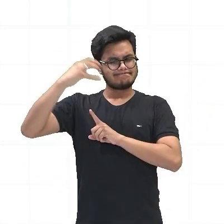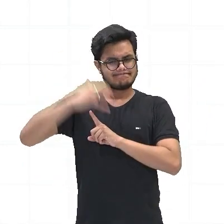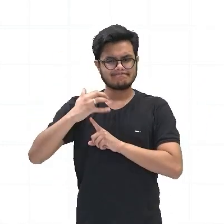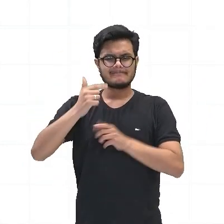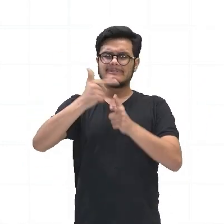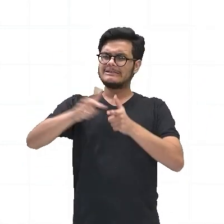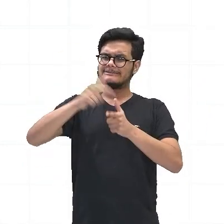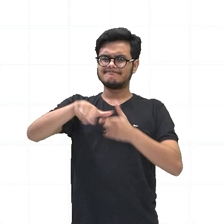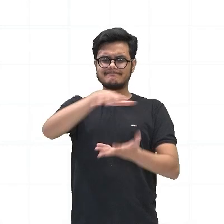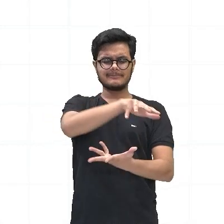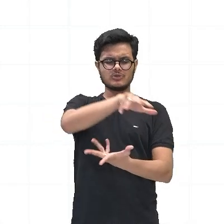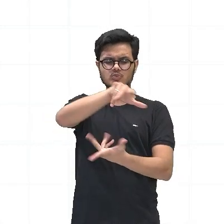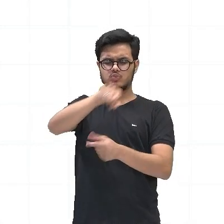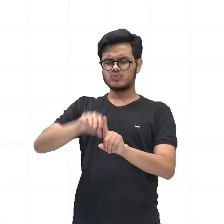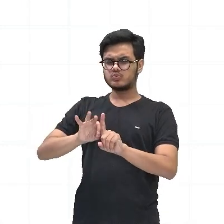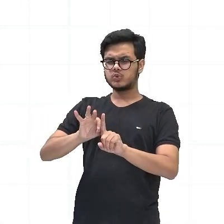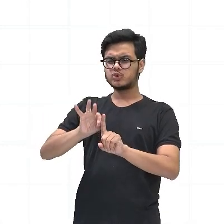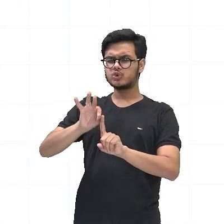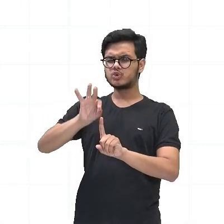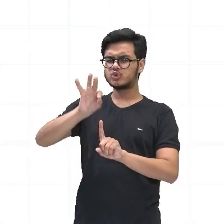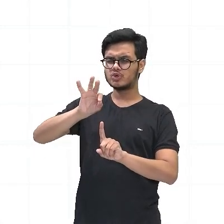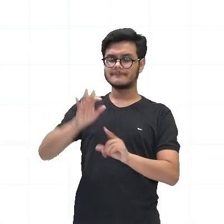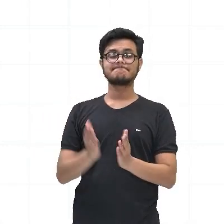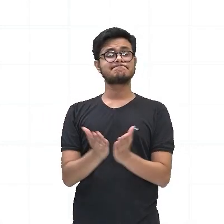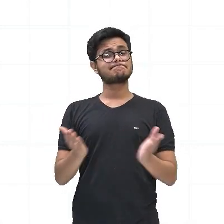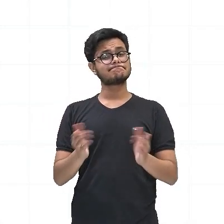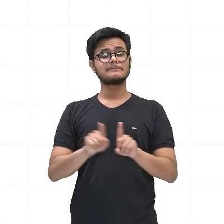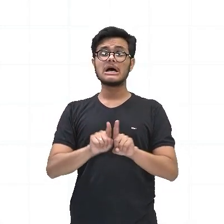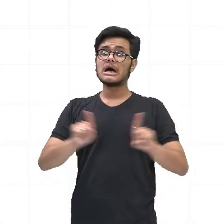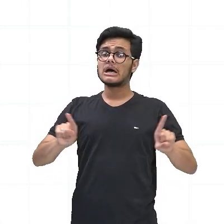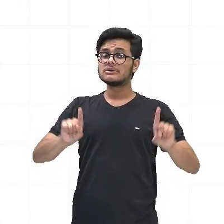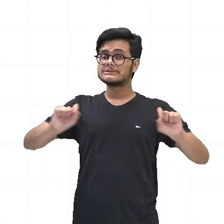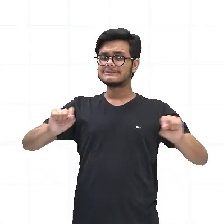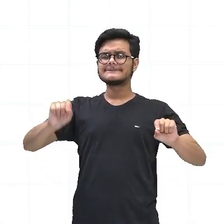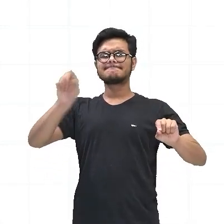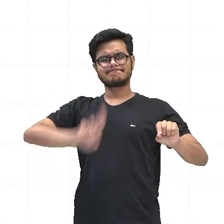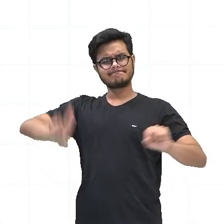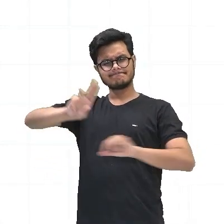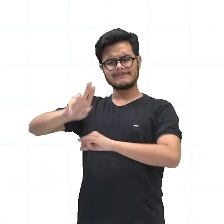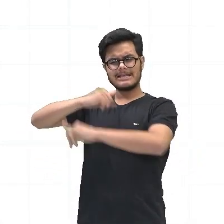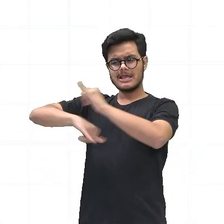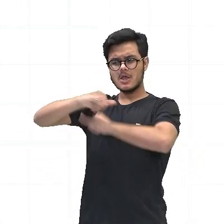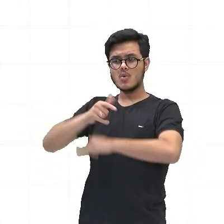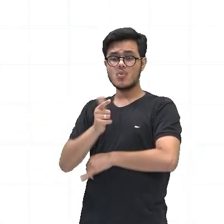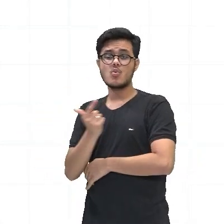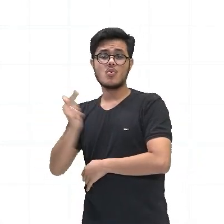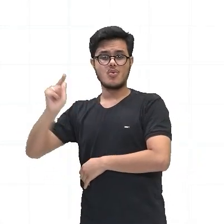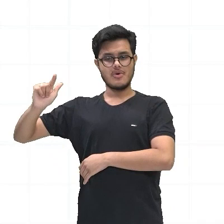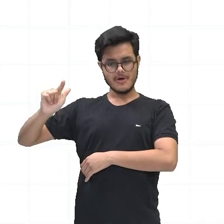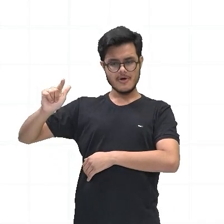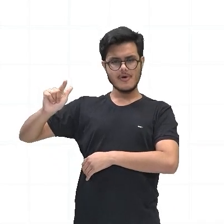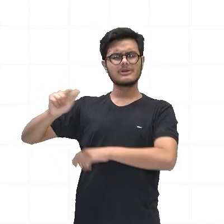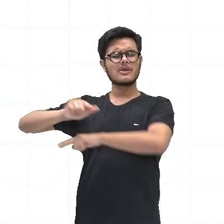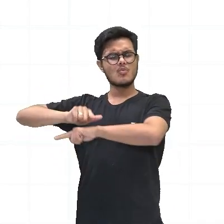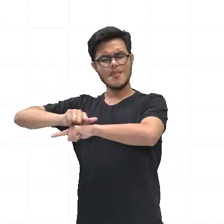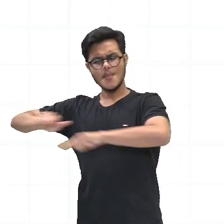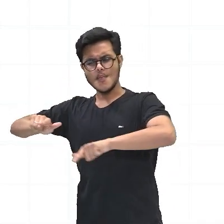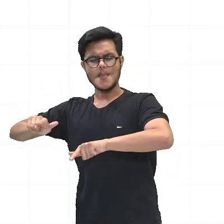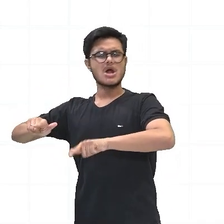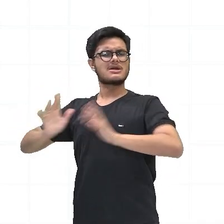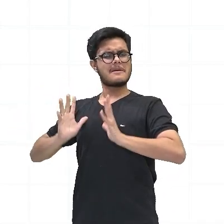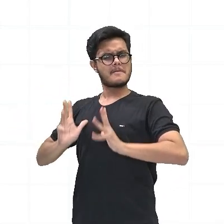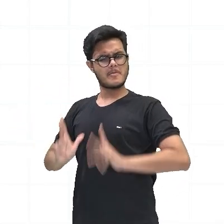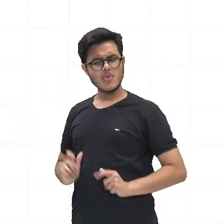estufa. Por outro lado, alternativas de outras fontes energéticas, consideradas limpas, são cada vez